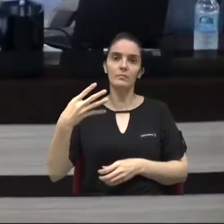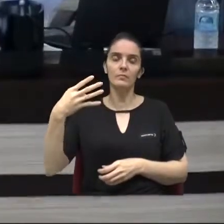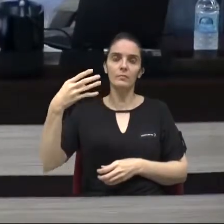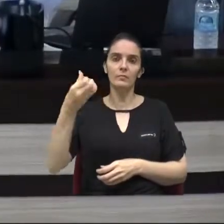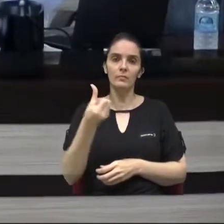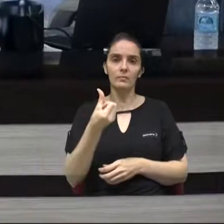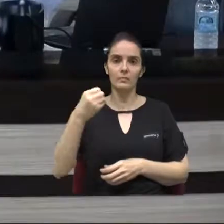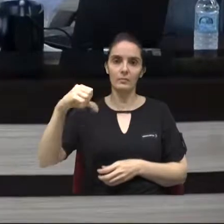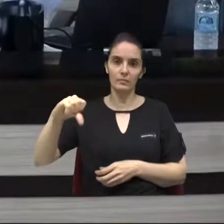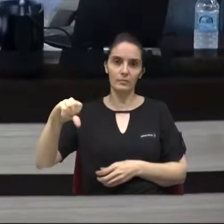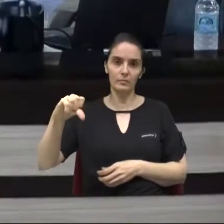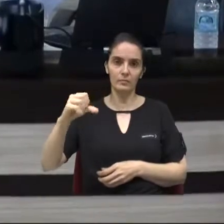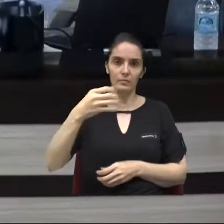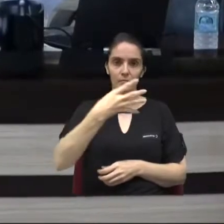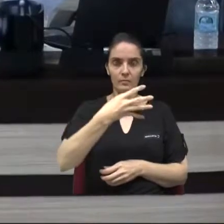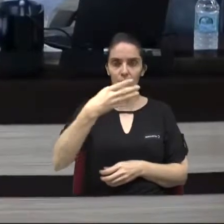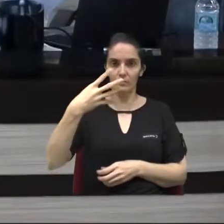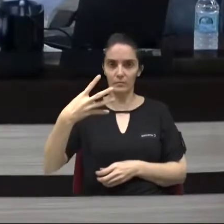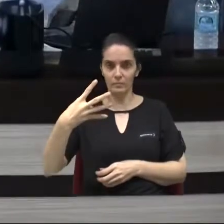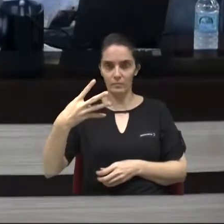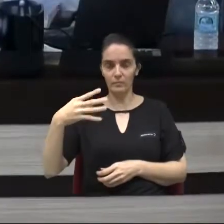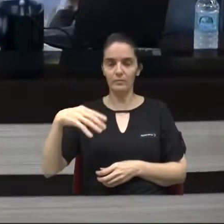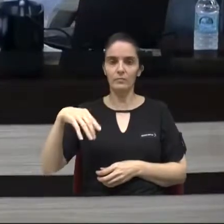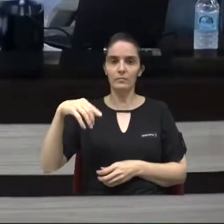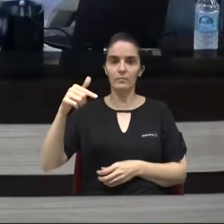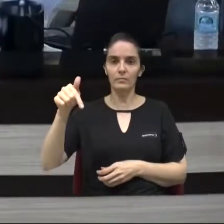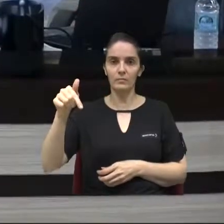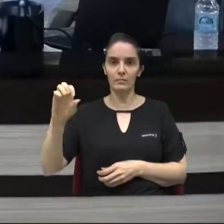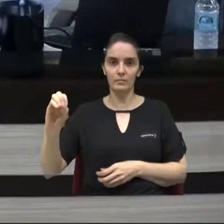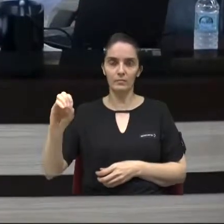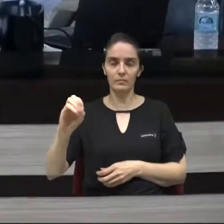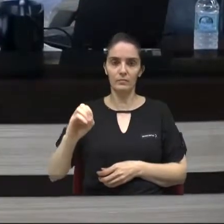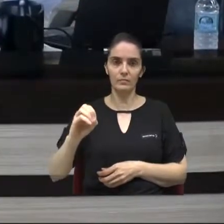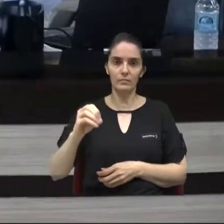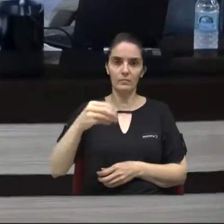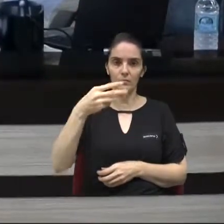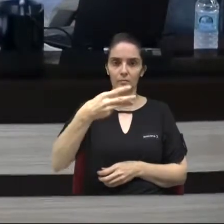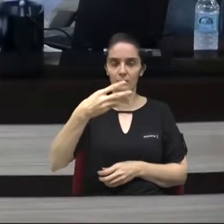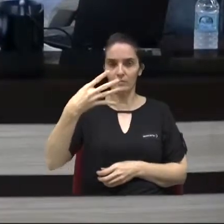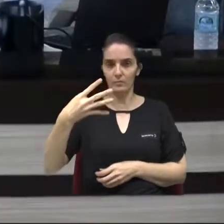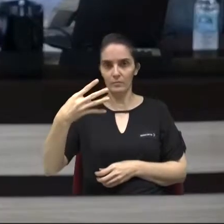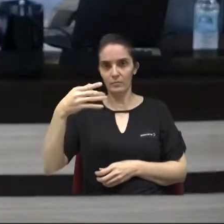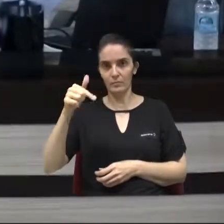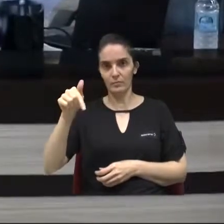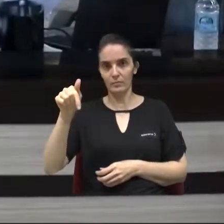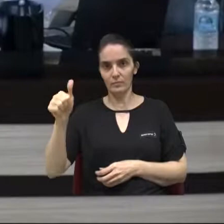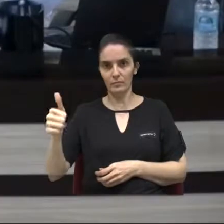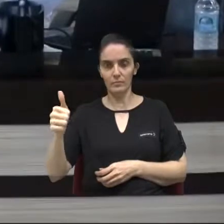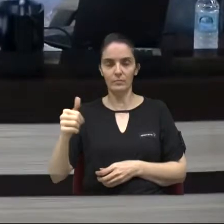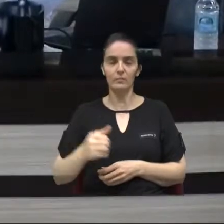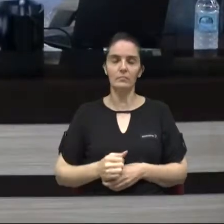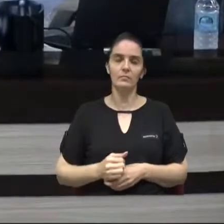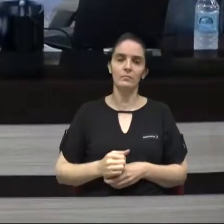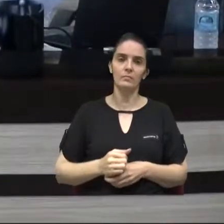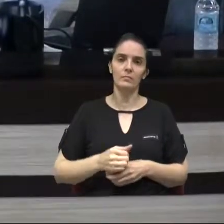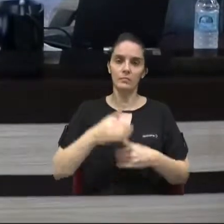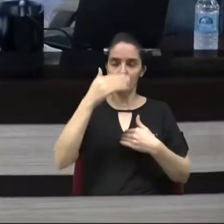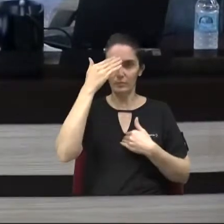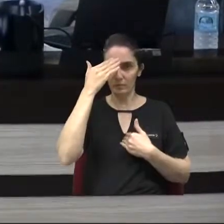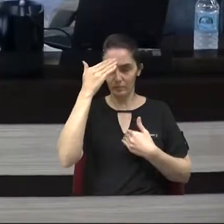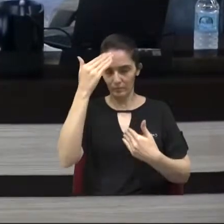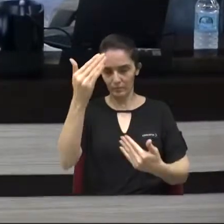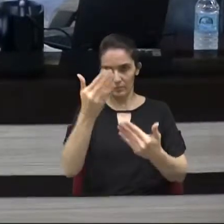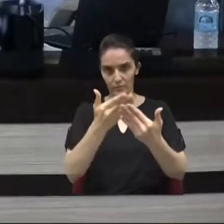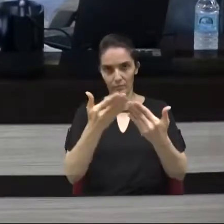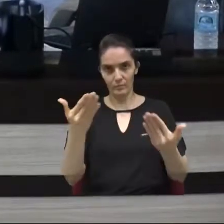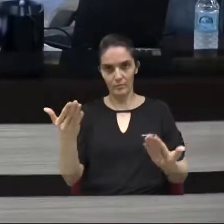3469, 3470, 3471, os 3 de 2018. Certa do entendimento e compreensão